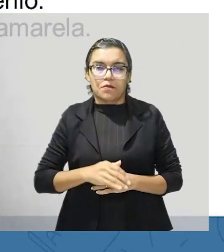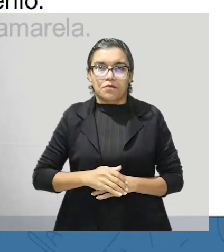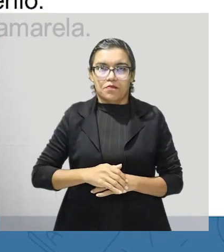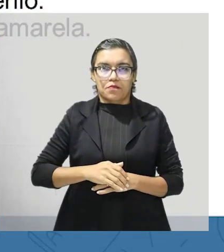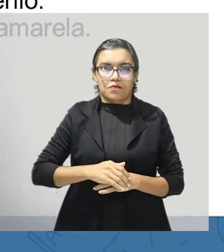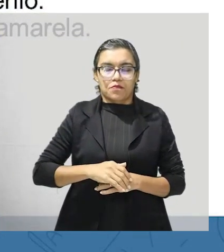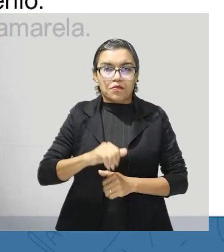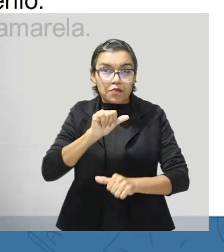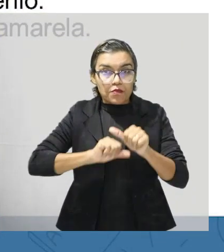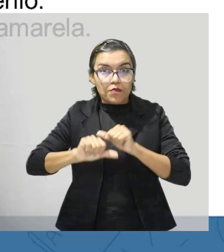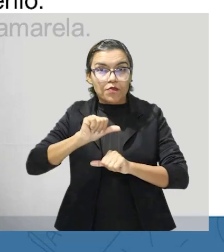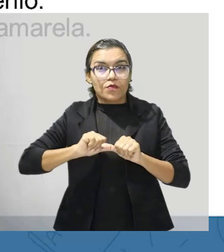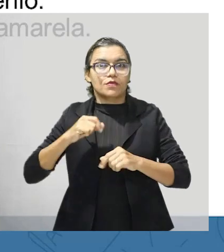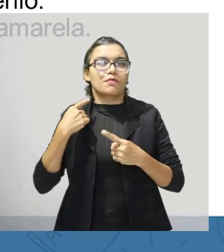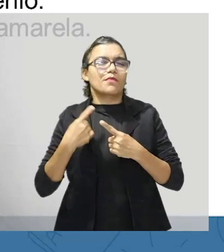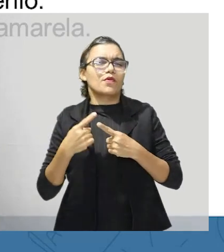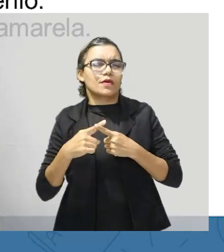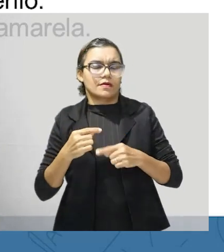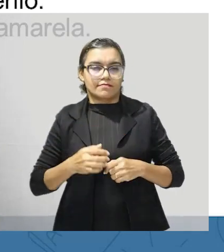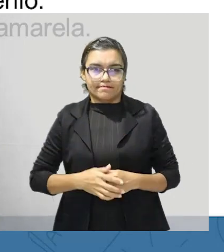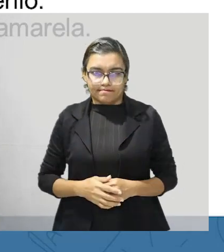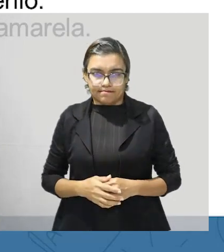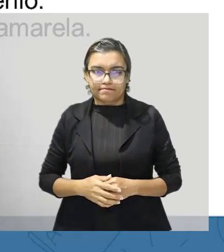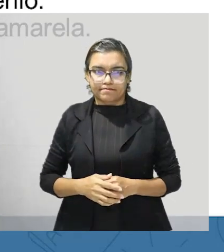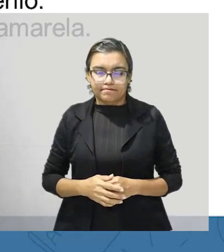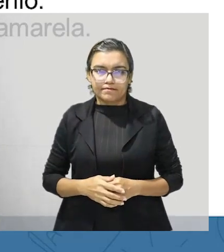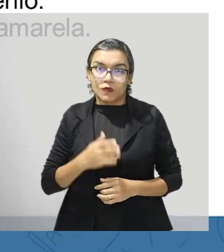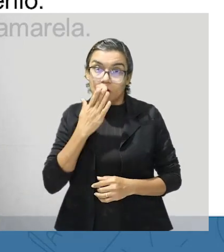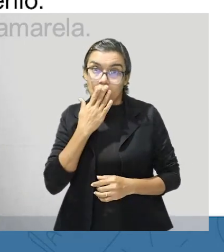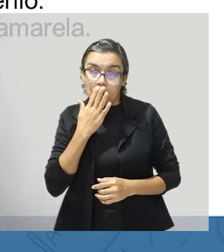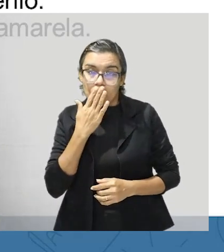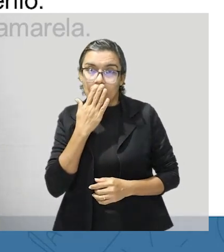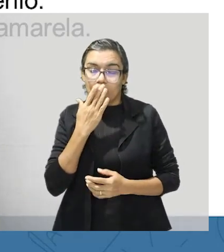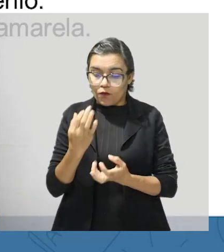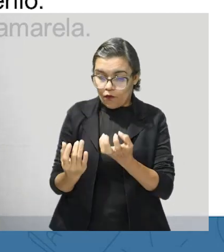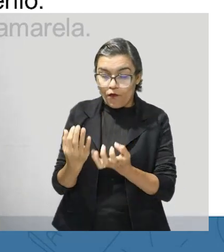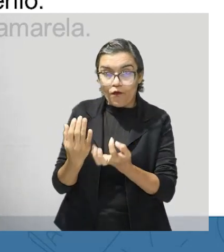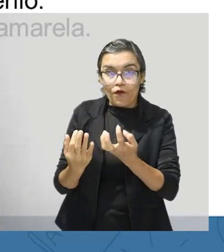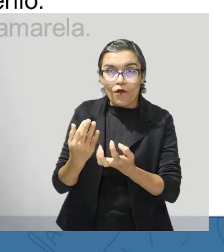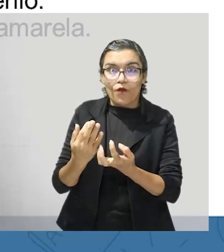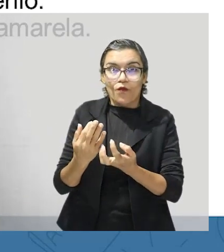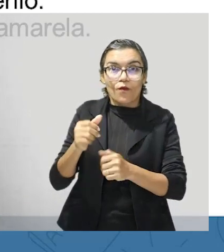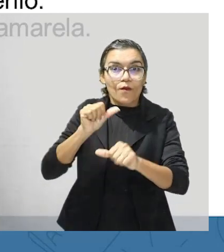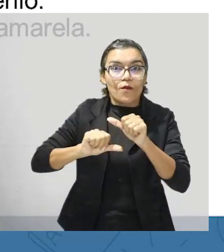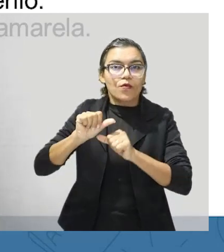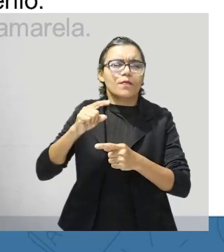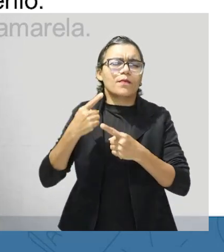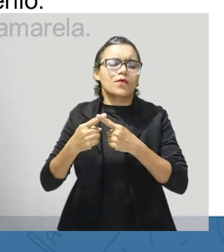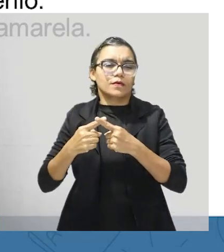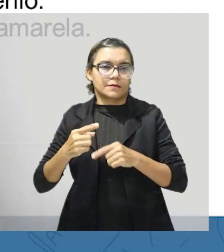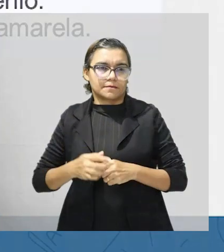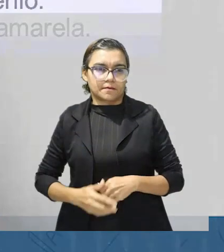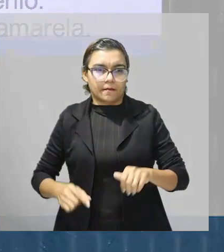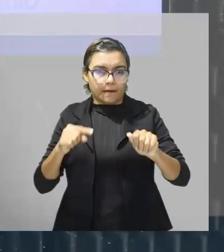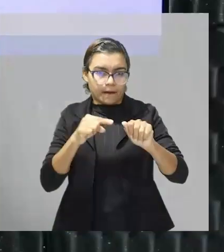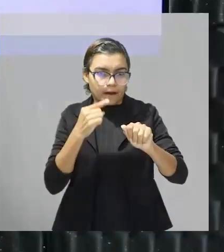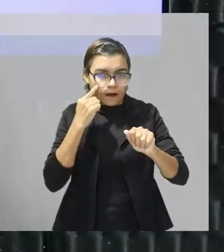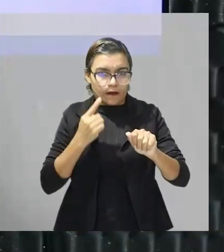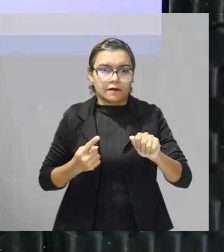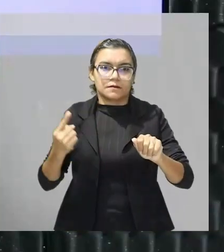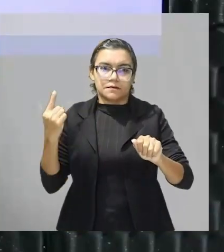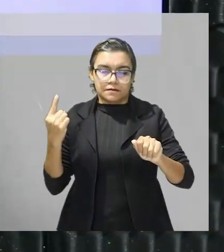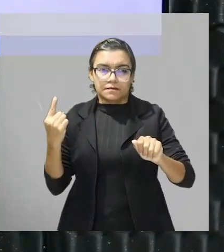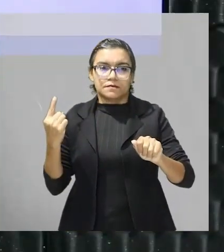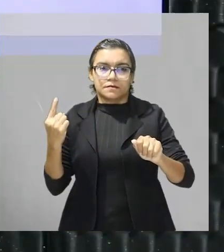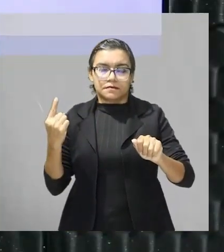pela Ok o porquê da mudança da coloração da chama certo letra a reação do gás